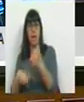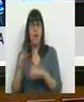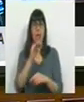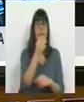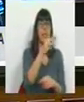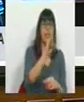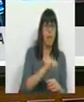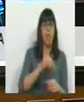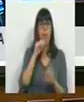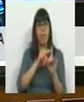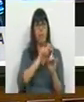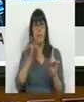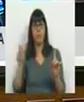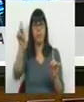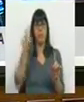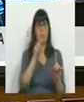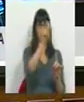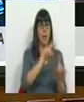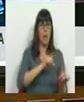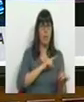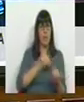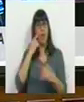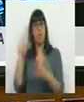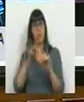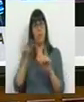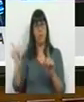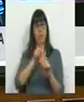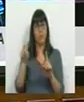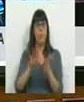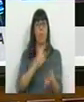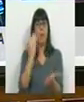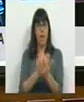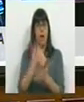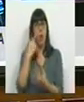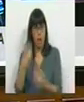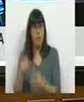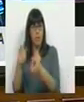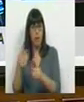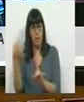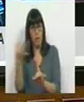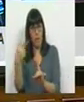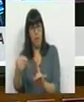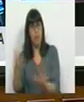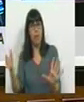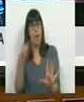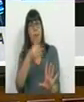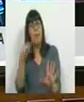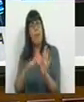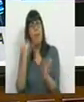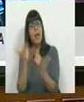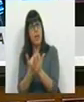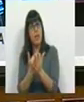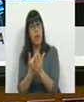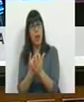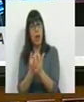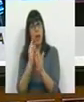os SAMOS, portanto, andou sempre saltitante do privado para o público. A de Cascais, o Sr. Ministro conhece bem, foi presidente. A PPP de